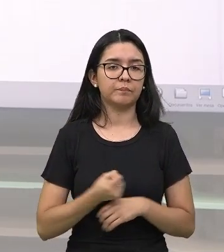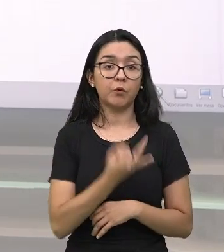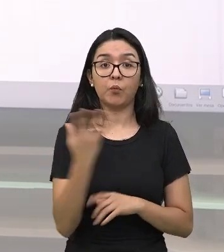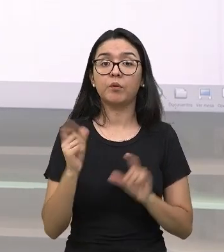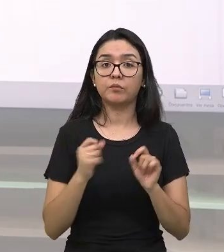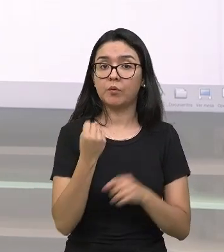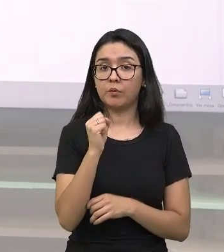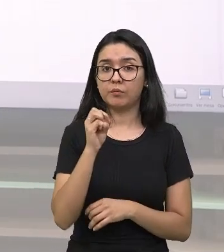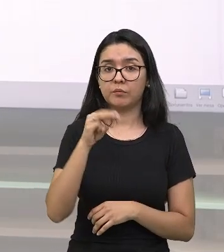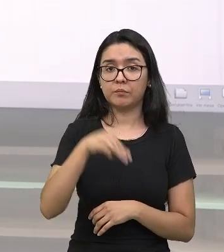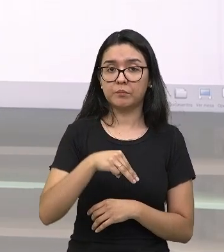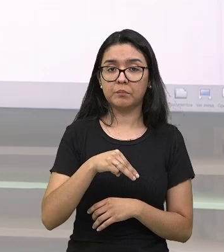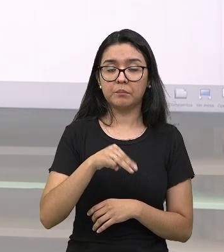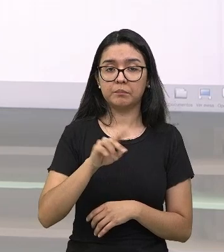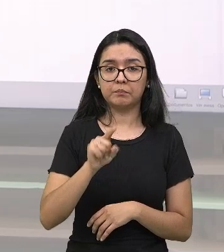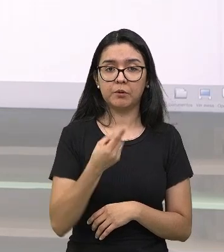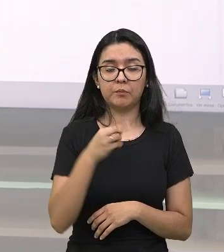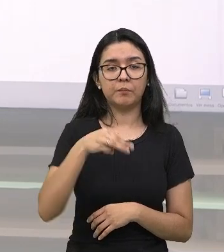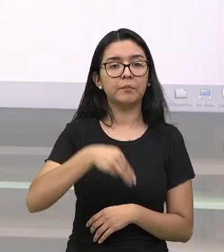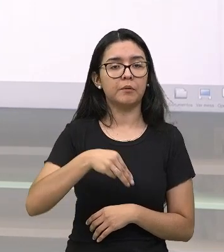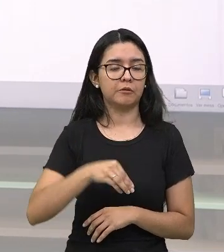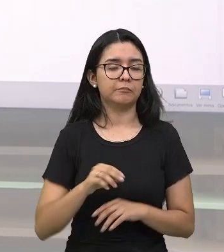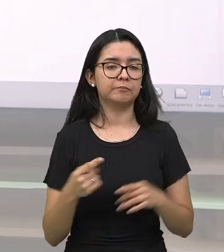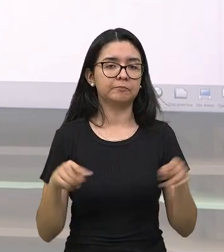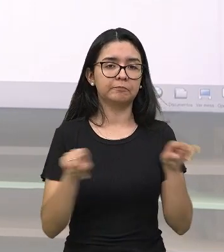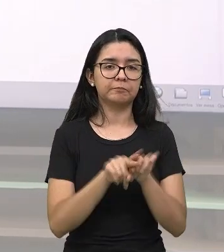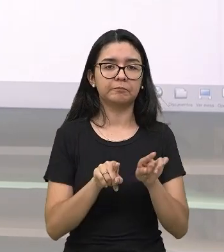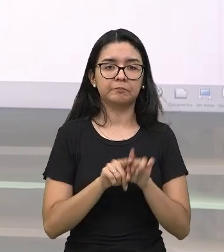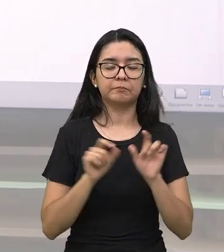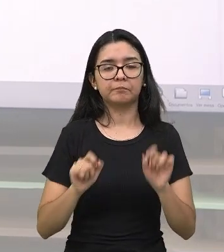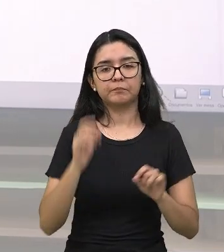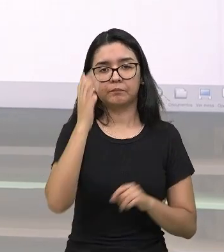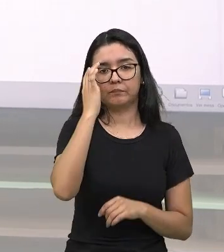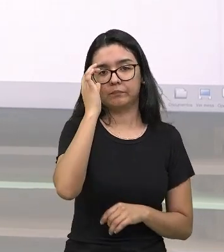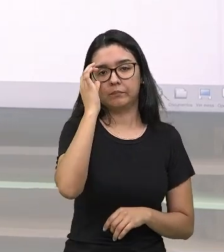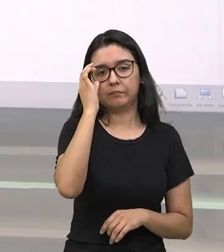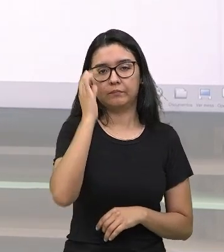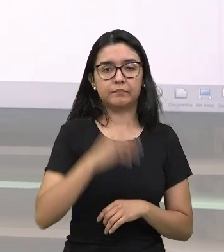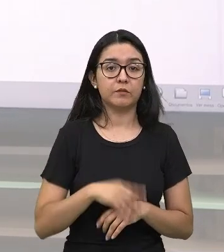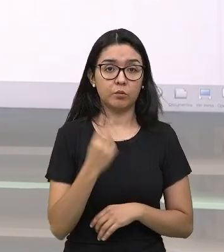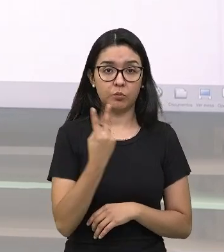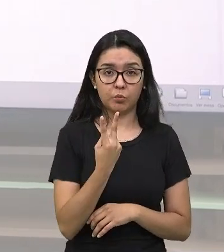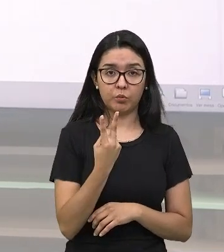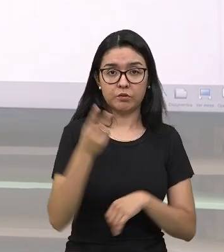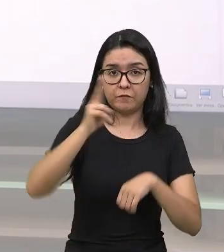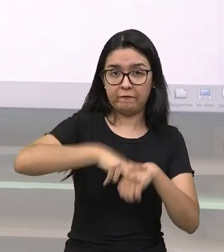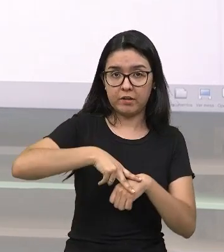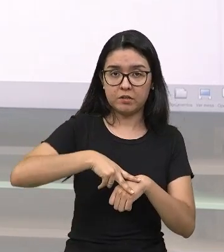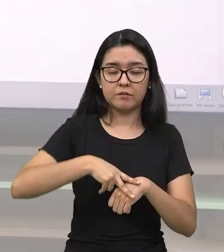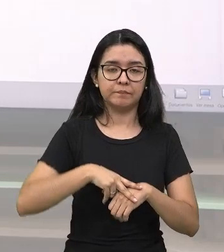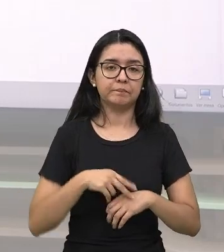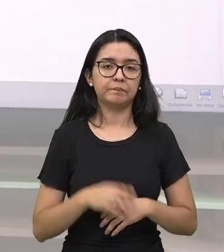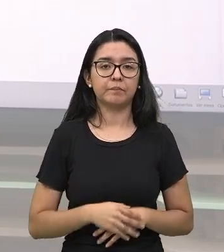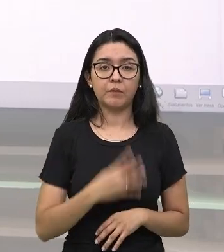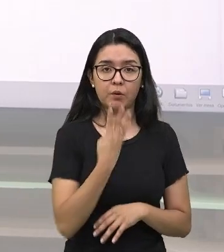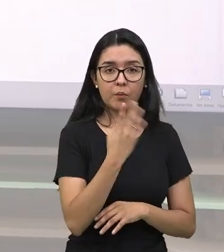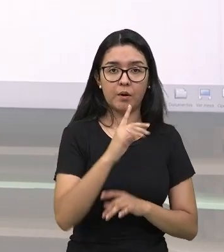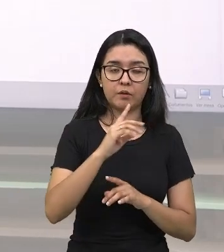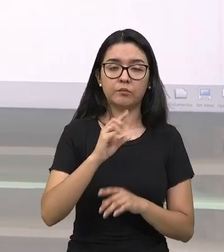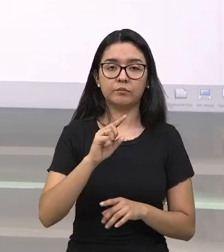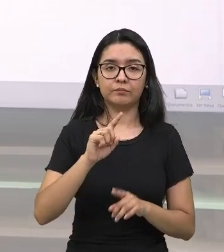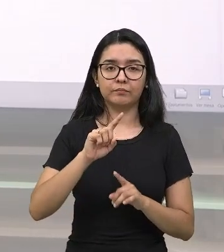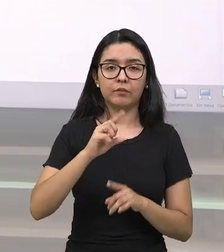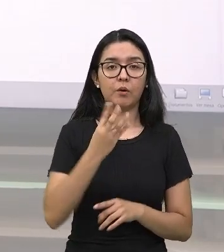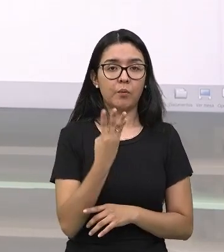8.000 metros, tudo bem? Em outras palavras, nós dizemos que, como são 2 viagens, a gente faz 2 vezes 4.000 metros,